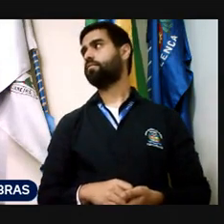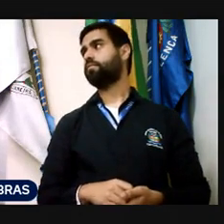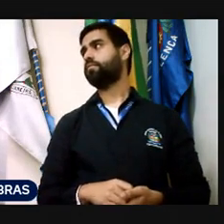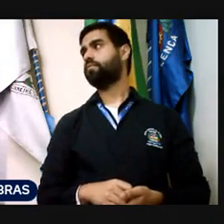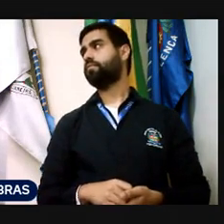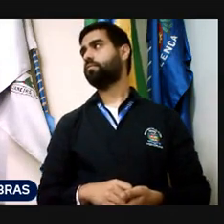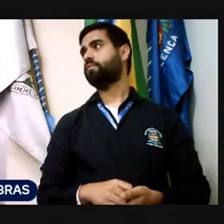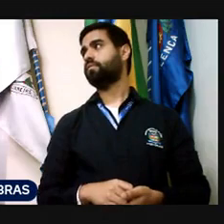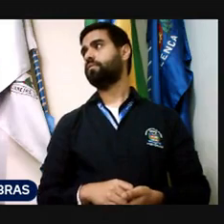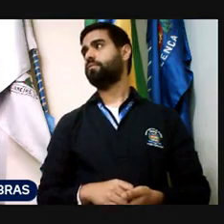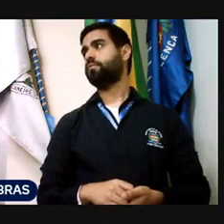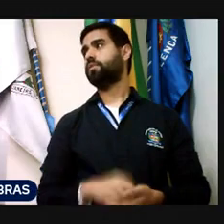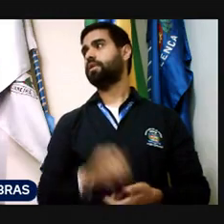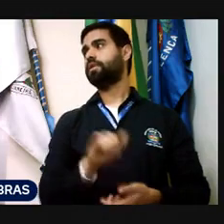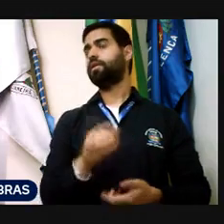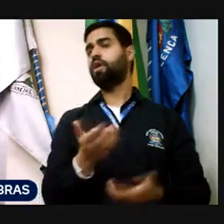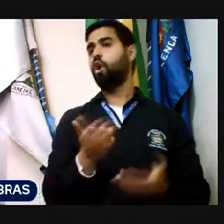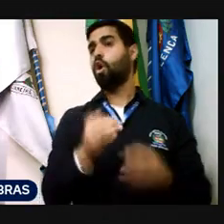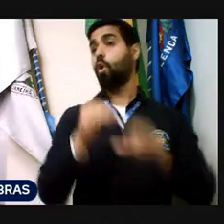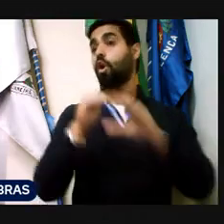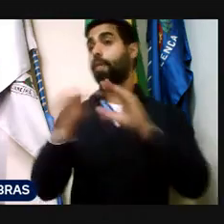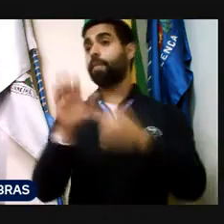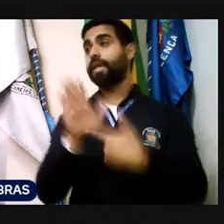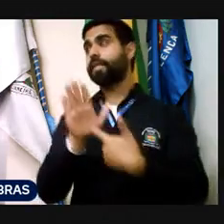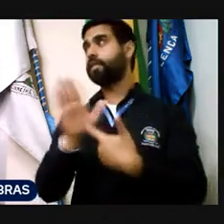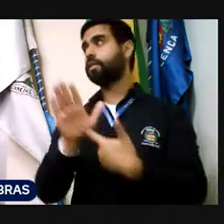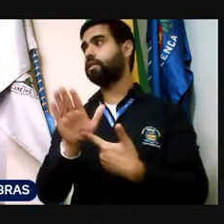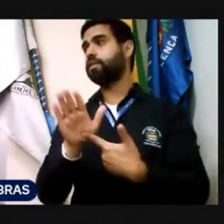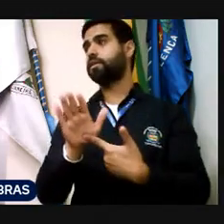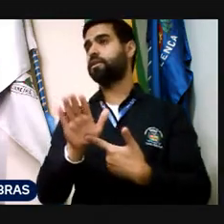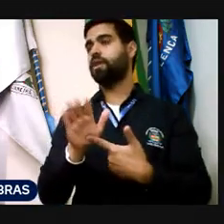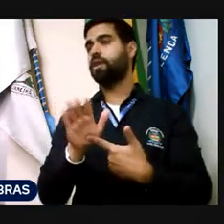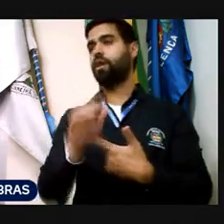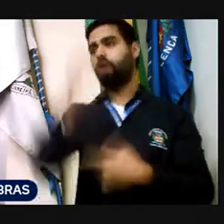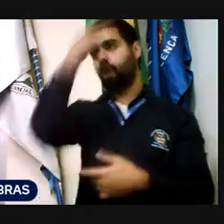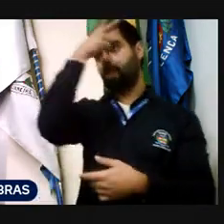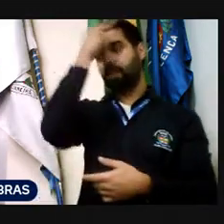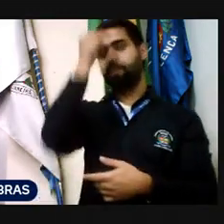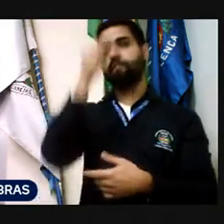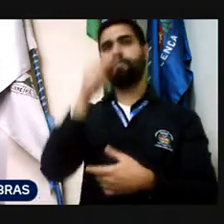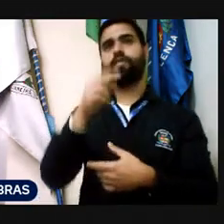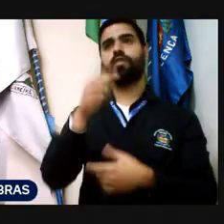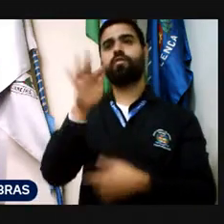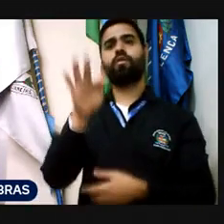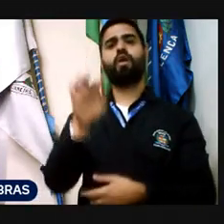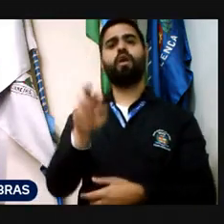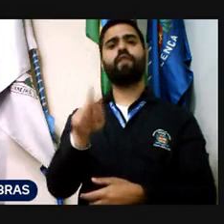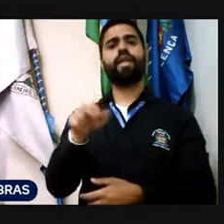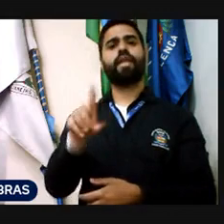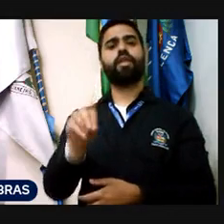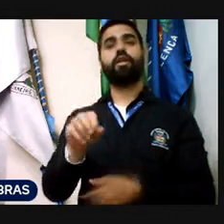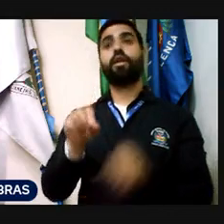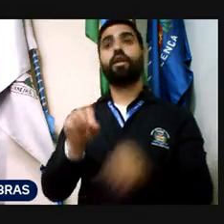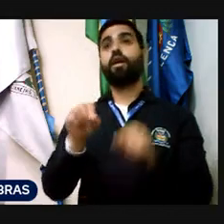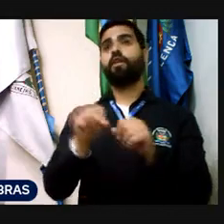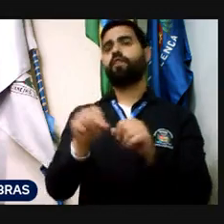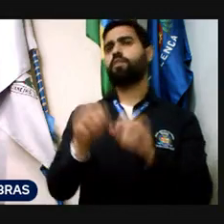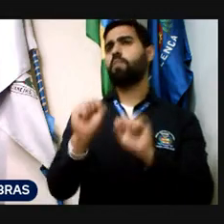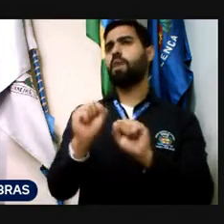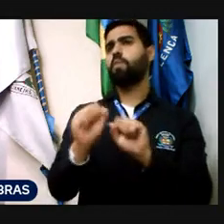se eu encaminho uma indicação ao prefeito Luiz Fernando, solicitando que ele faça o